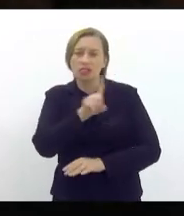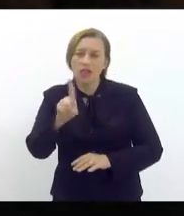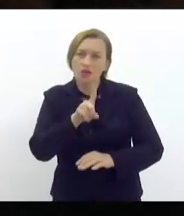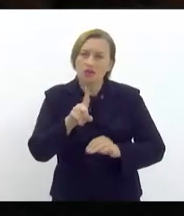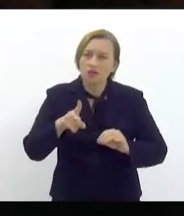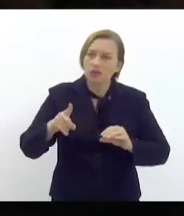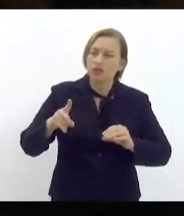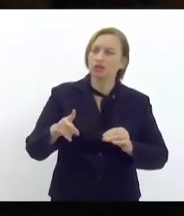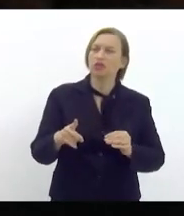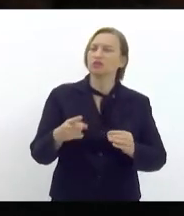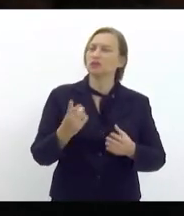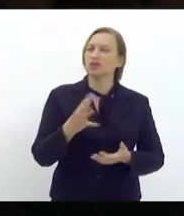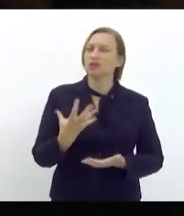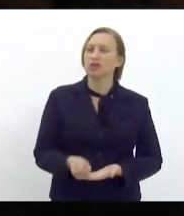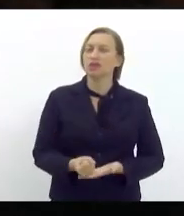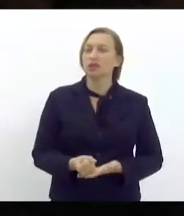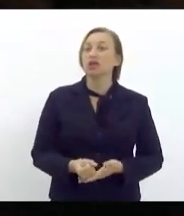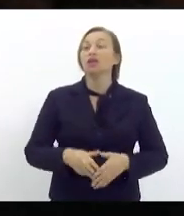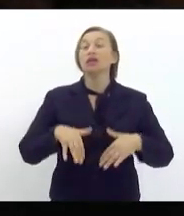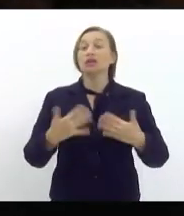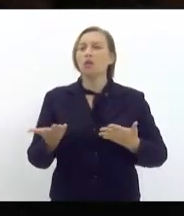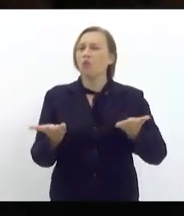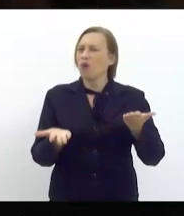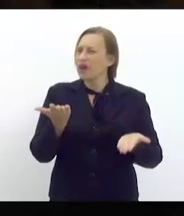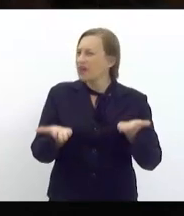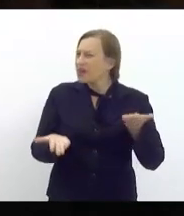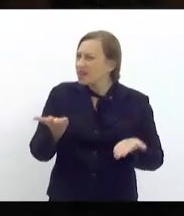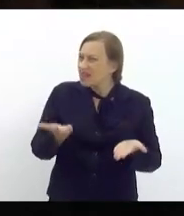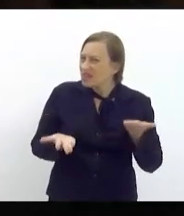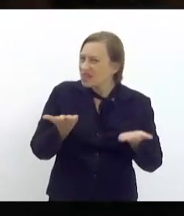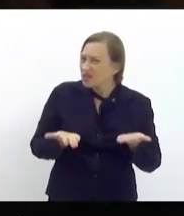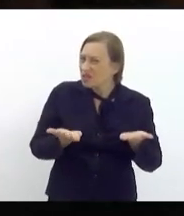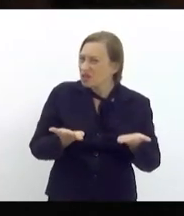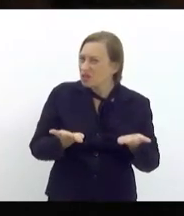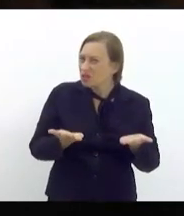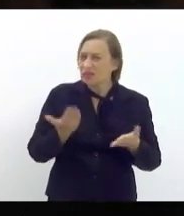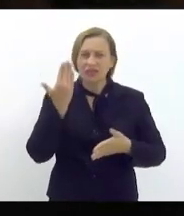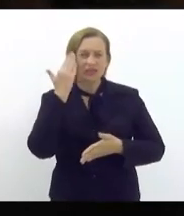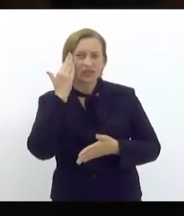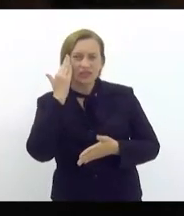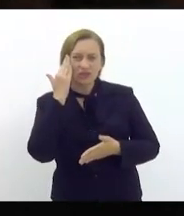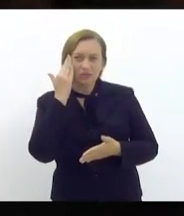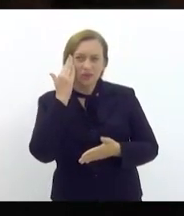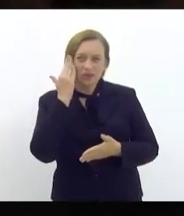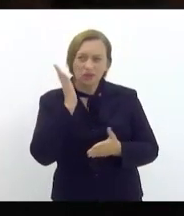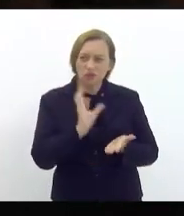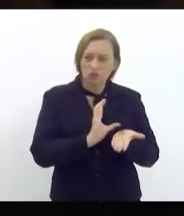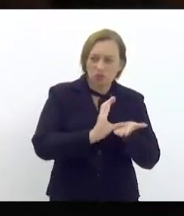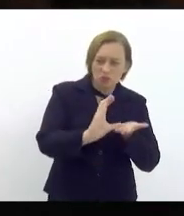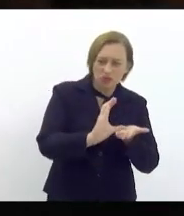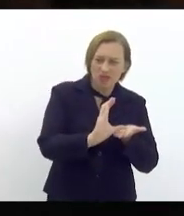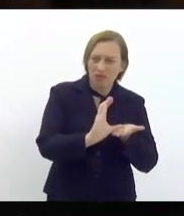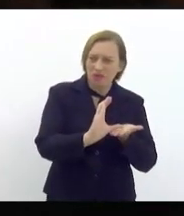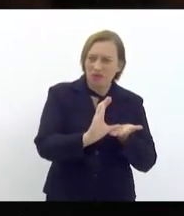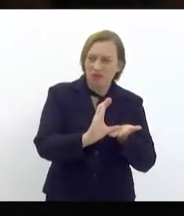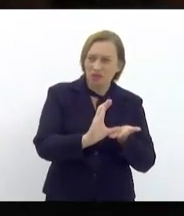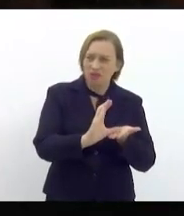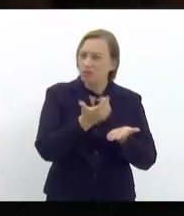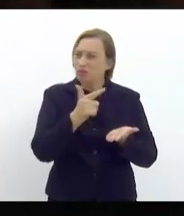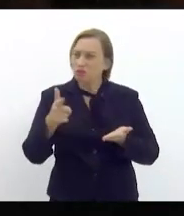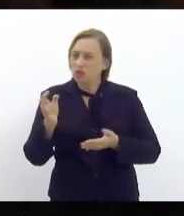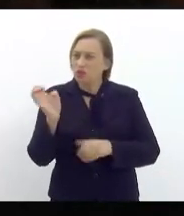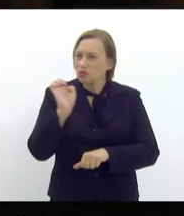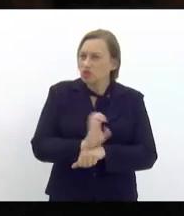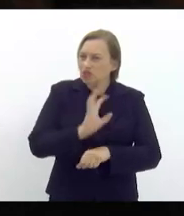ou seja o mínimo que é equilíbrio que é discernimento entre as contas não há um estado que